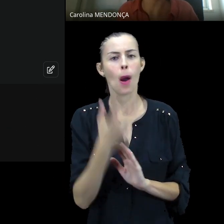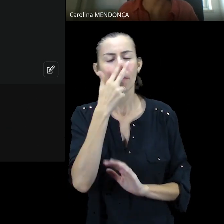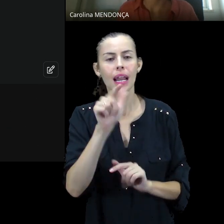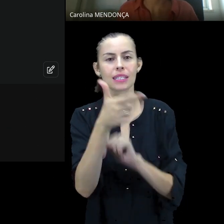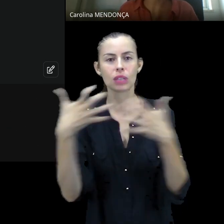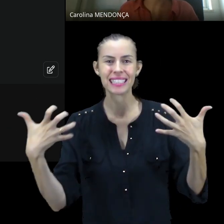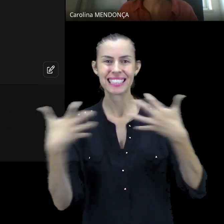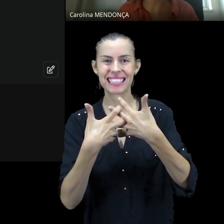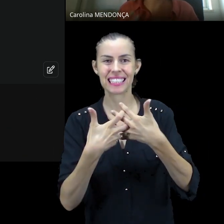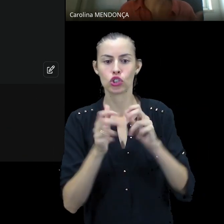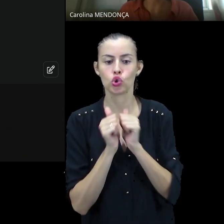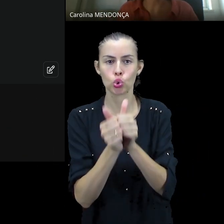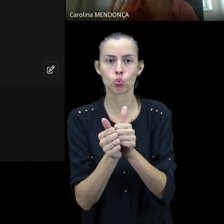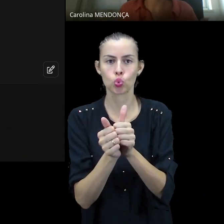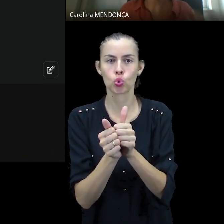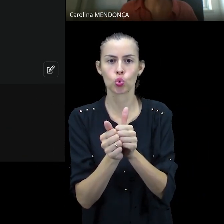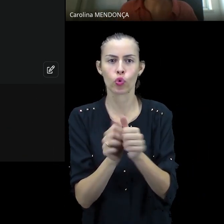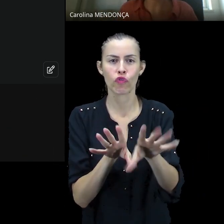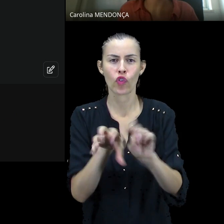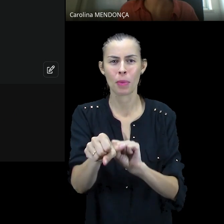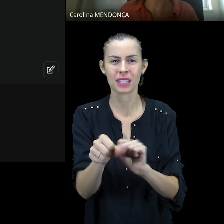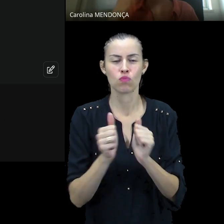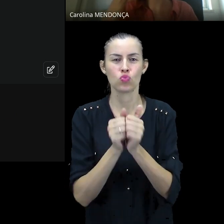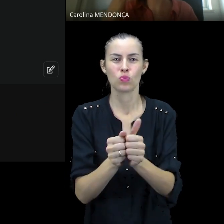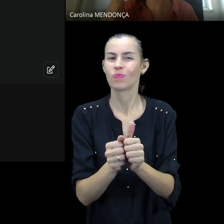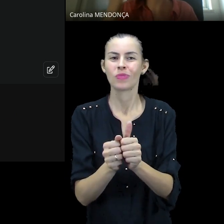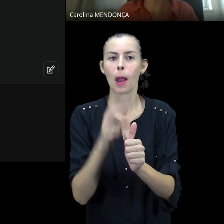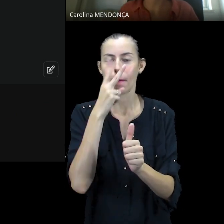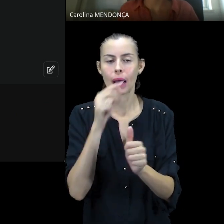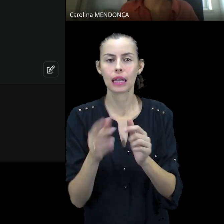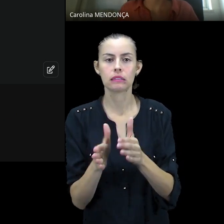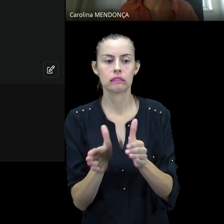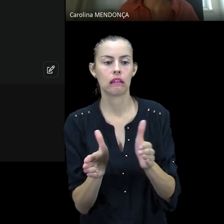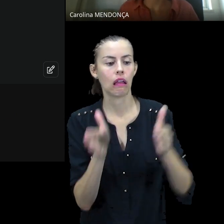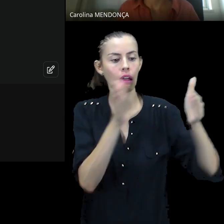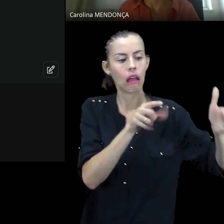pedagógico. Então, por esse motivo, a gente teve que fazer muitas discussões, inclusive sobre